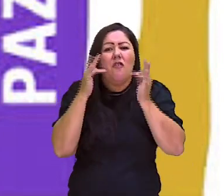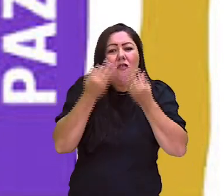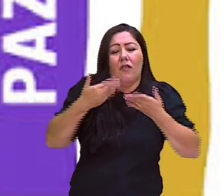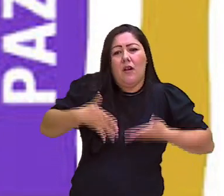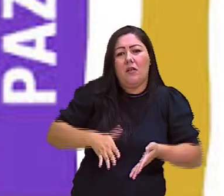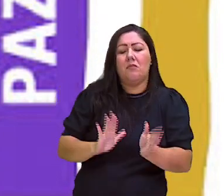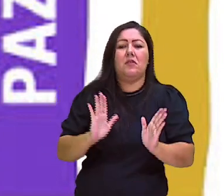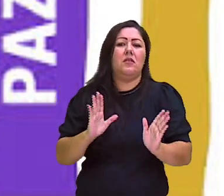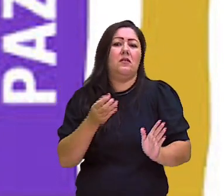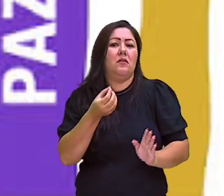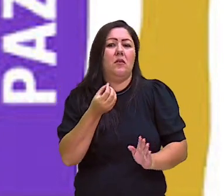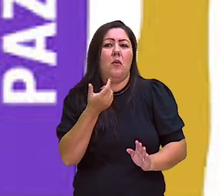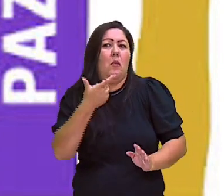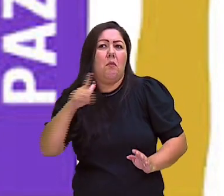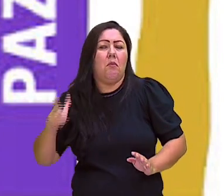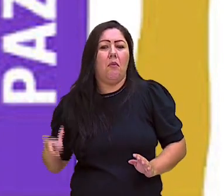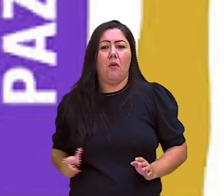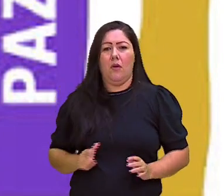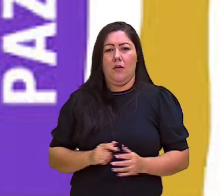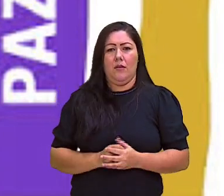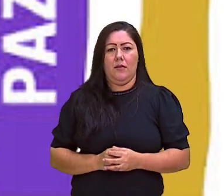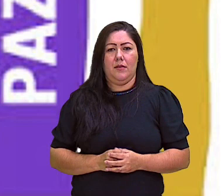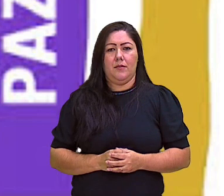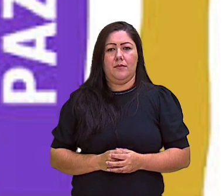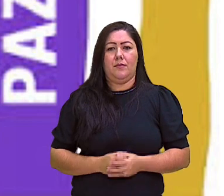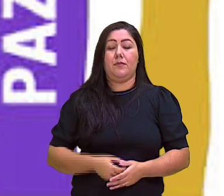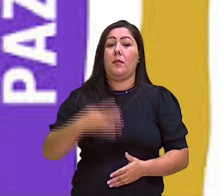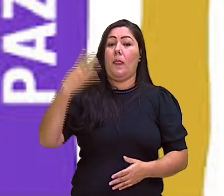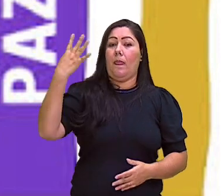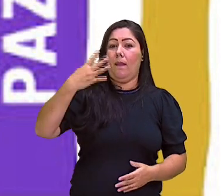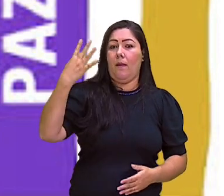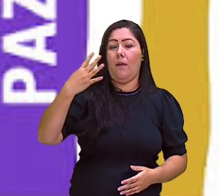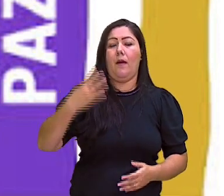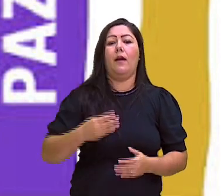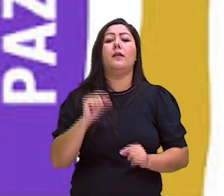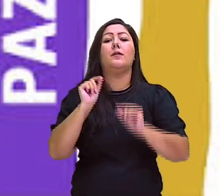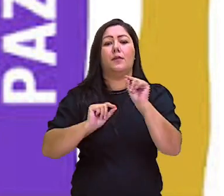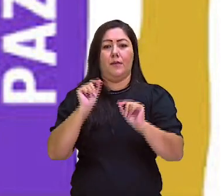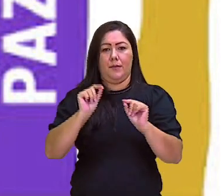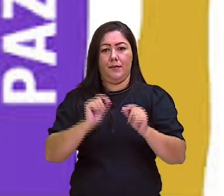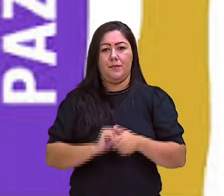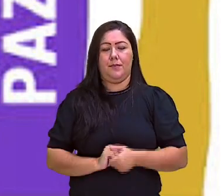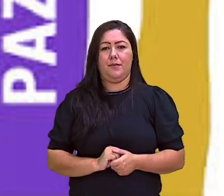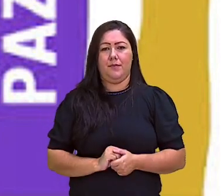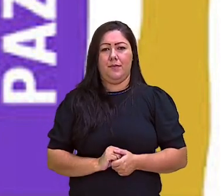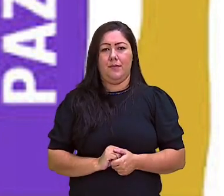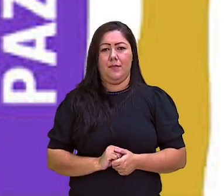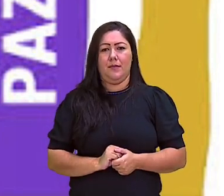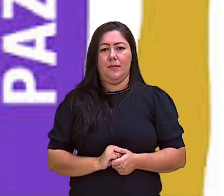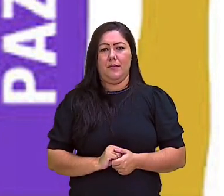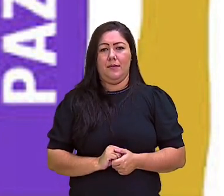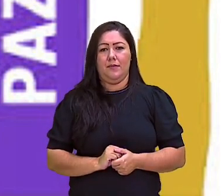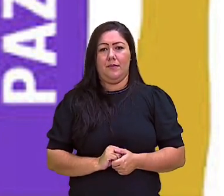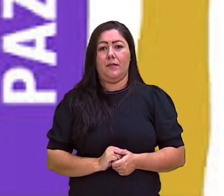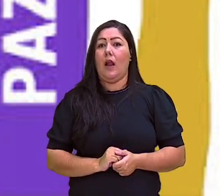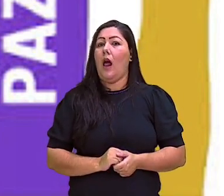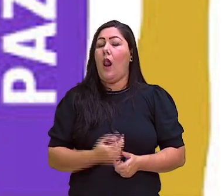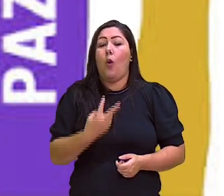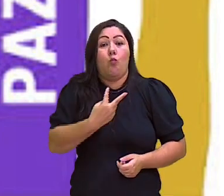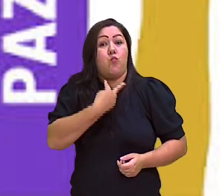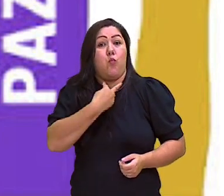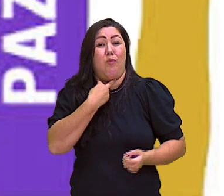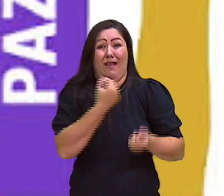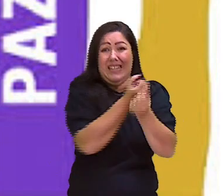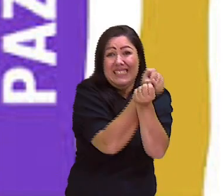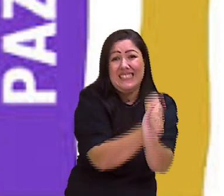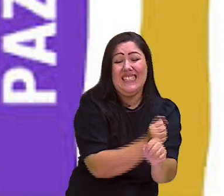outra condição. O artigo 4 reza que ninguém será mantido em escravidão